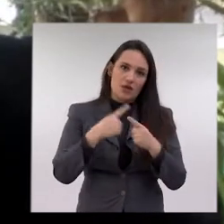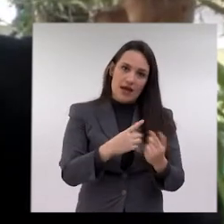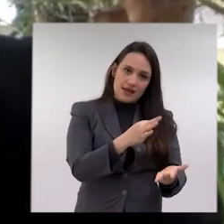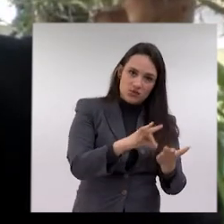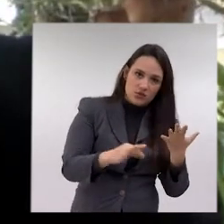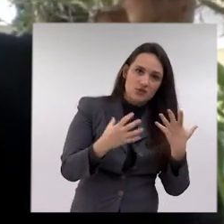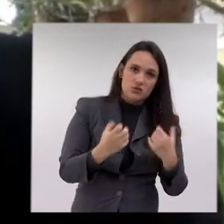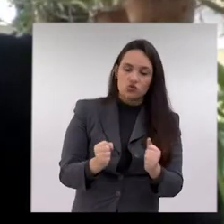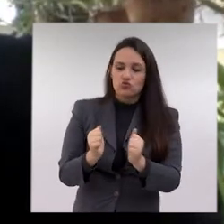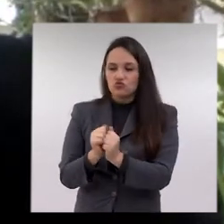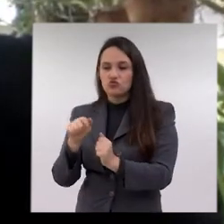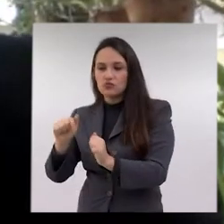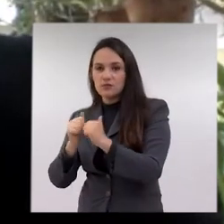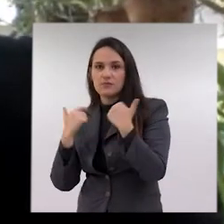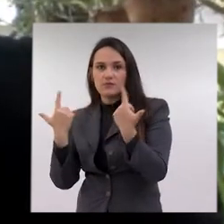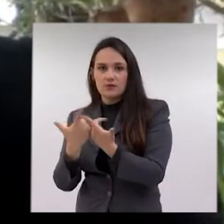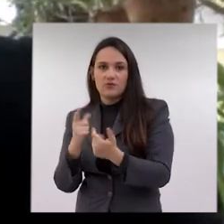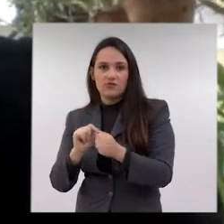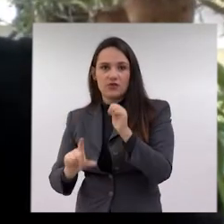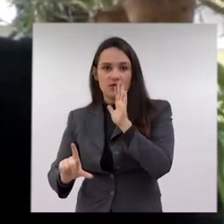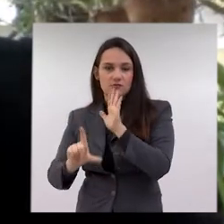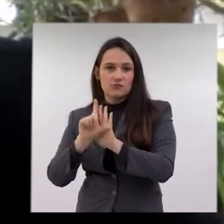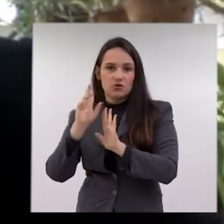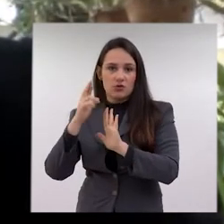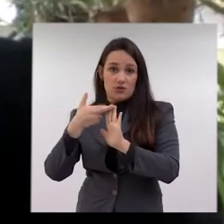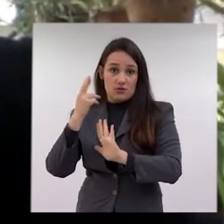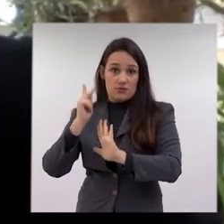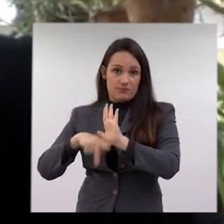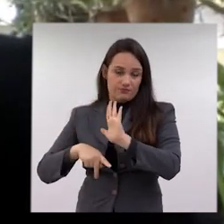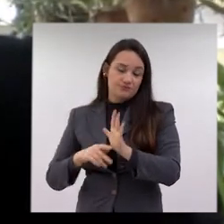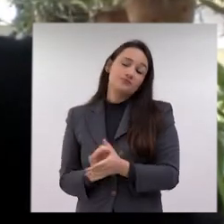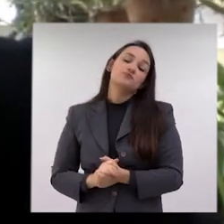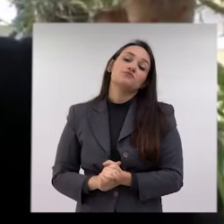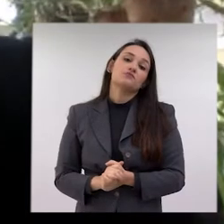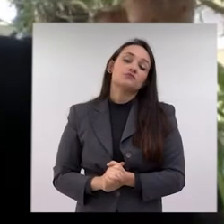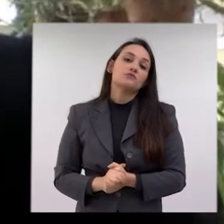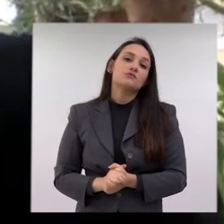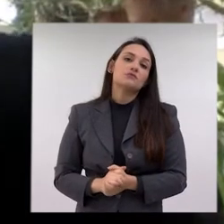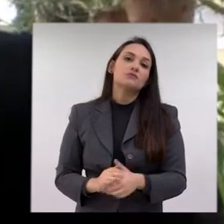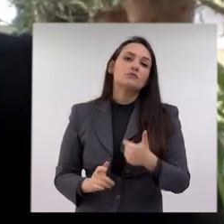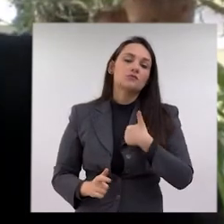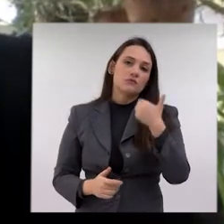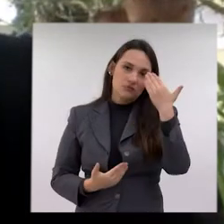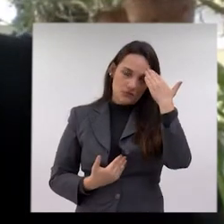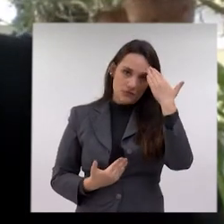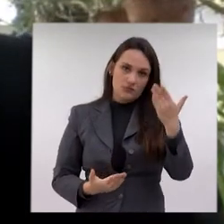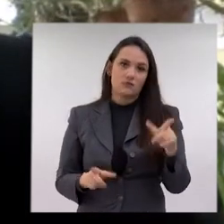com a Assembleia, esse Dia da Educação Superior no Mato Grosso do Sul. Agradecer também